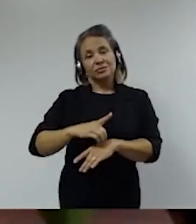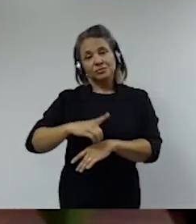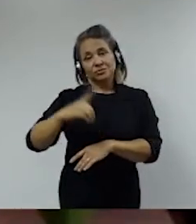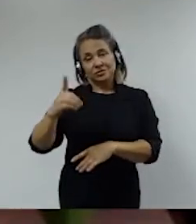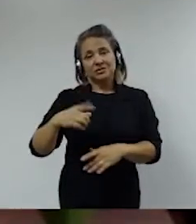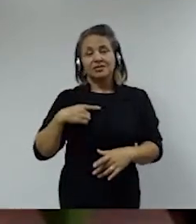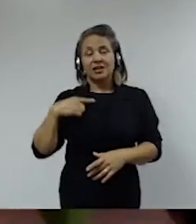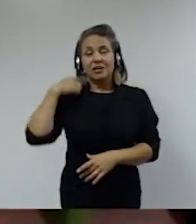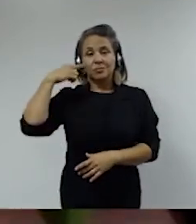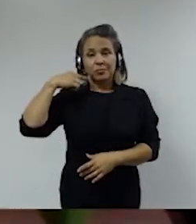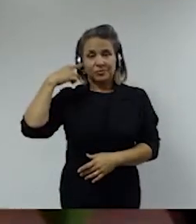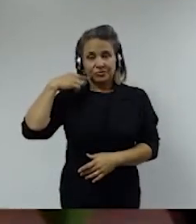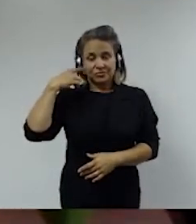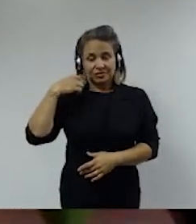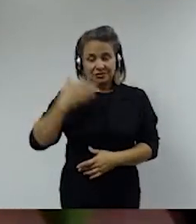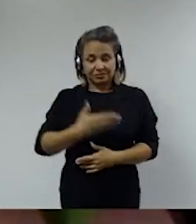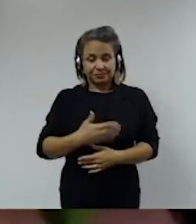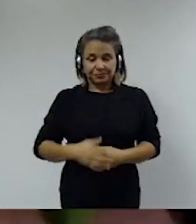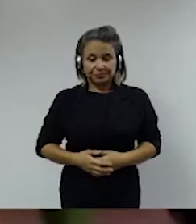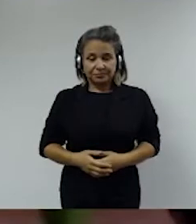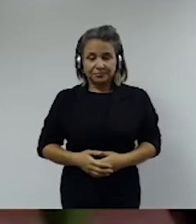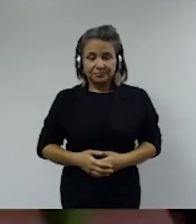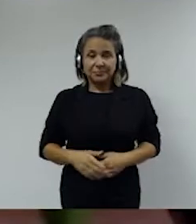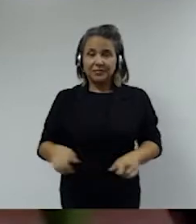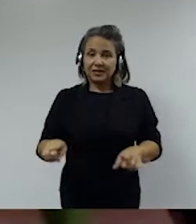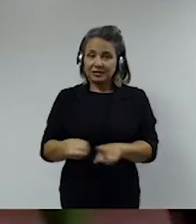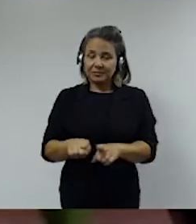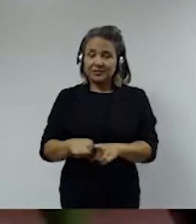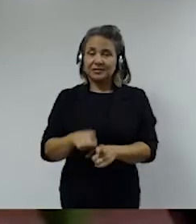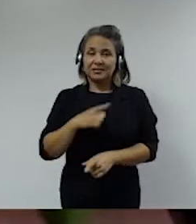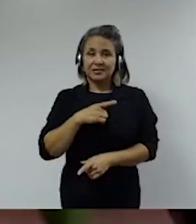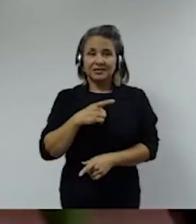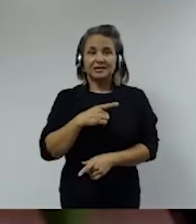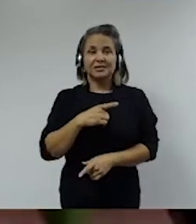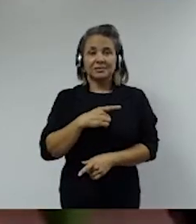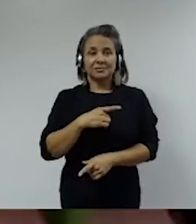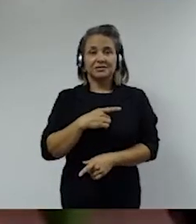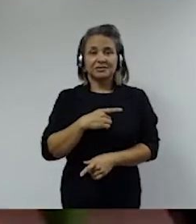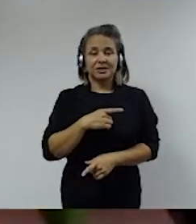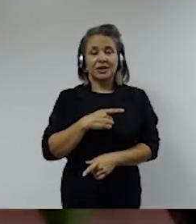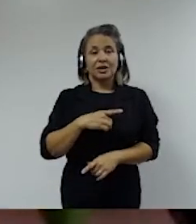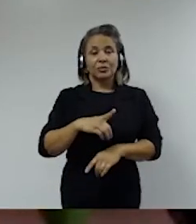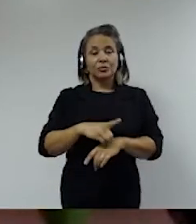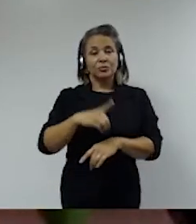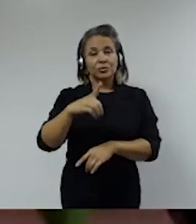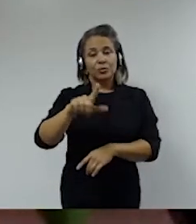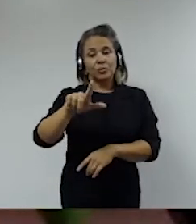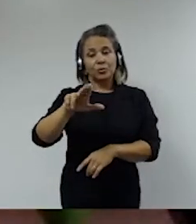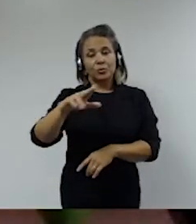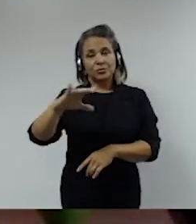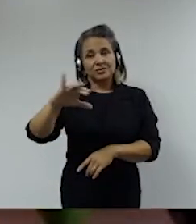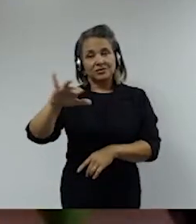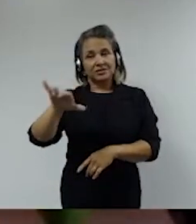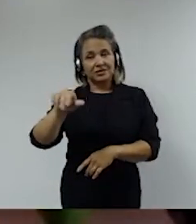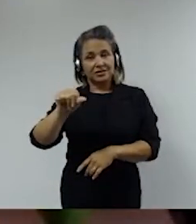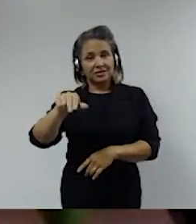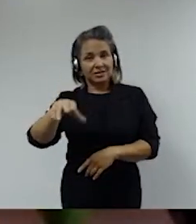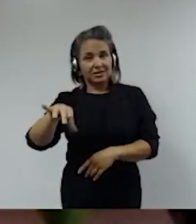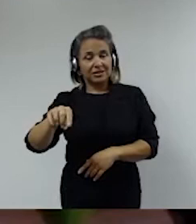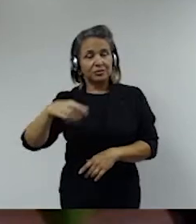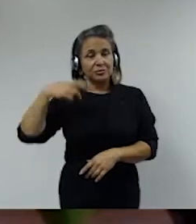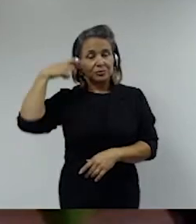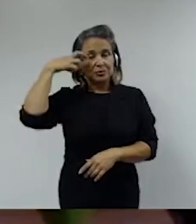advogado. Teremos também conosco, para nos brindar com seus saberes, Dr. Luciano Maia, subprocurador-geral